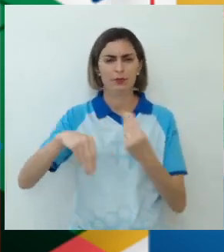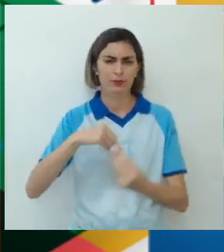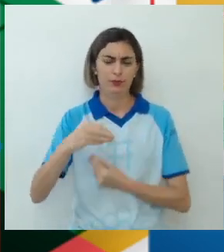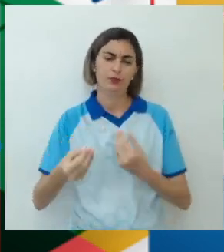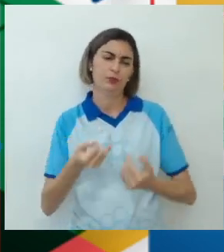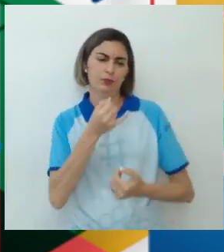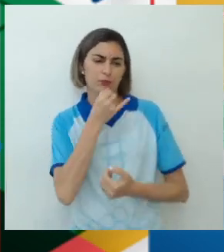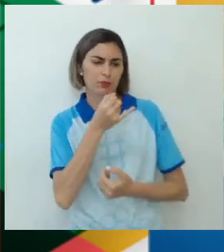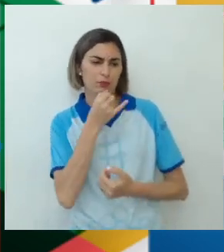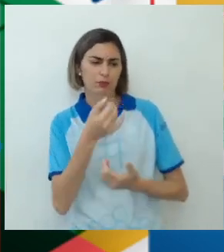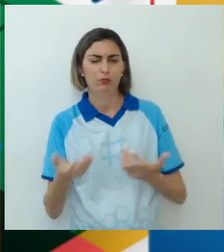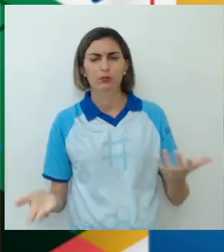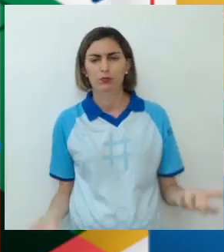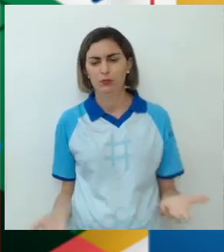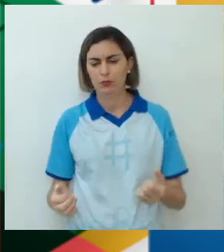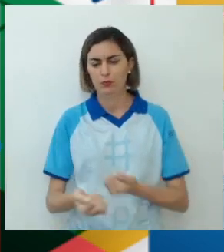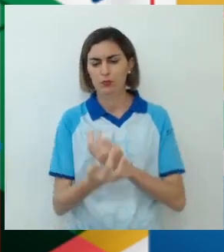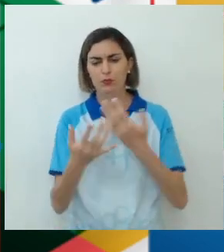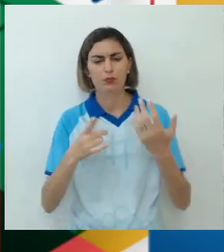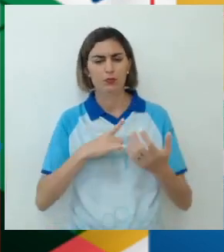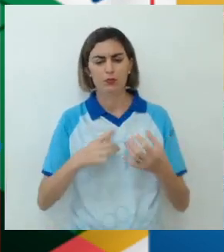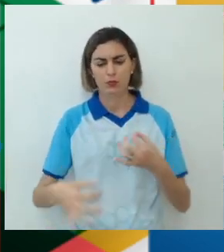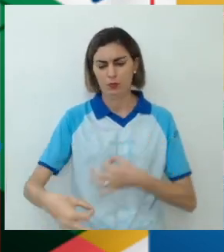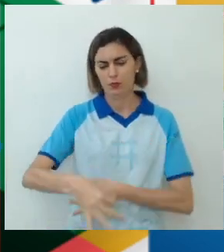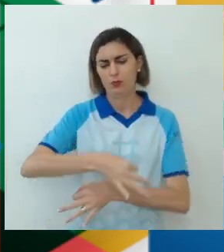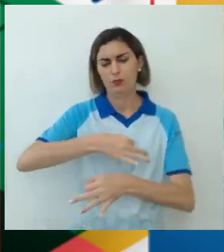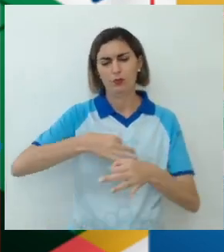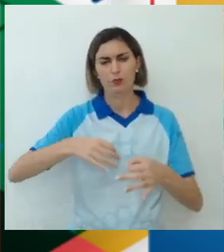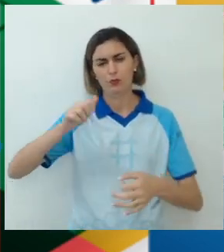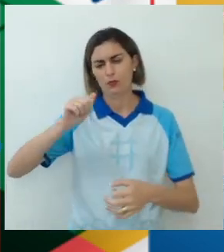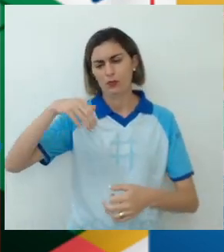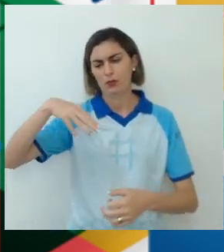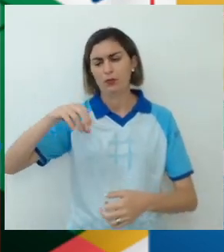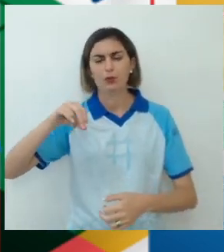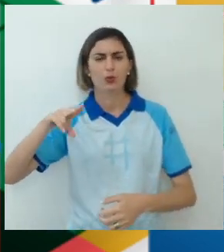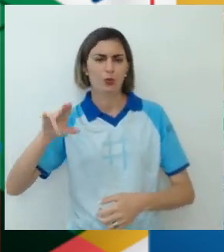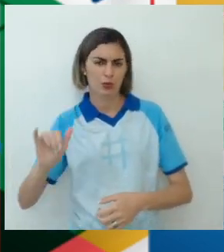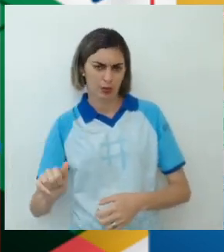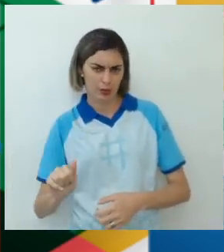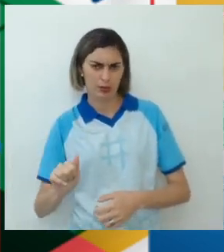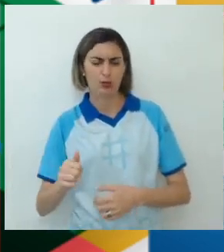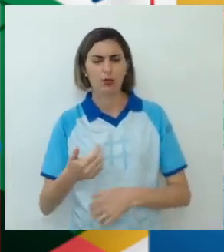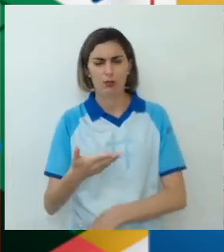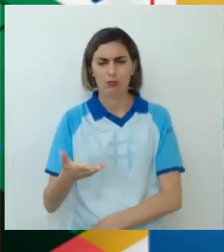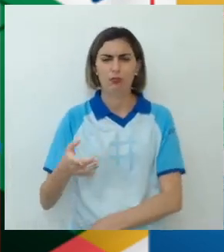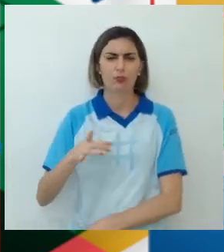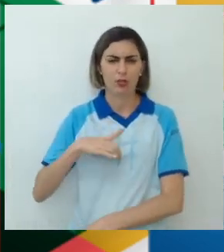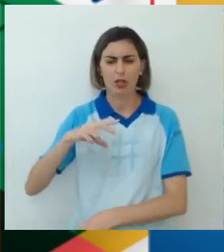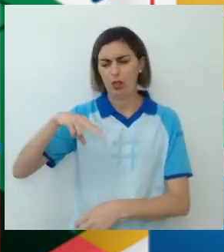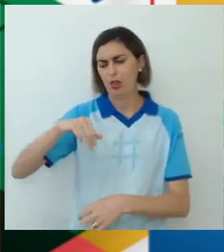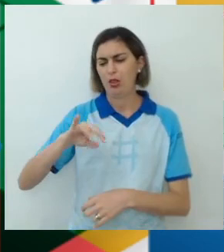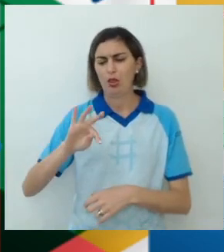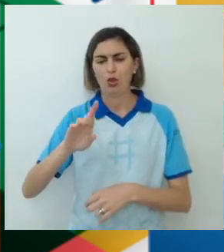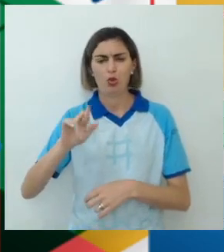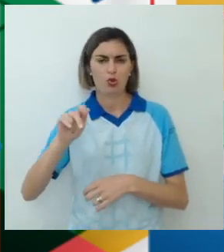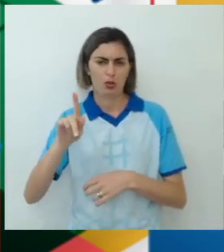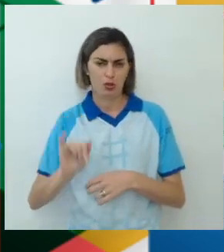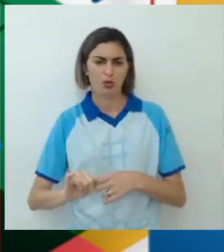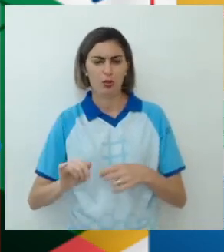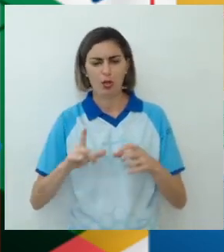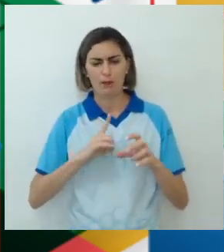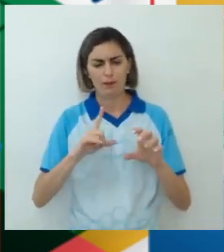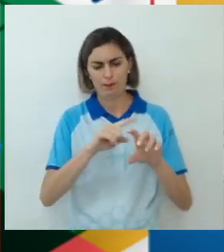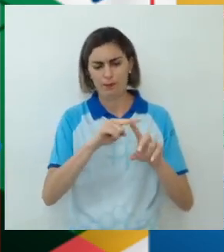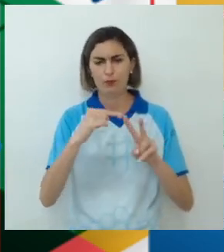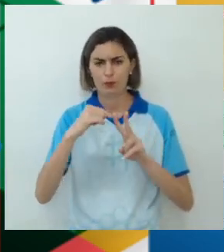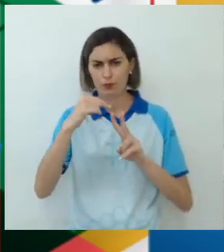por exemplo, quando a gente tem uma molécula de amônia, essa molécula de amônia, no nitrogênio, a gente tem um par de elétrons.